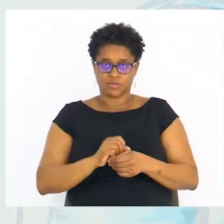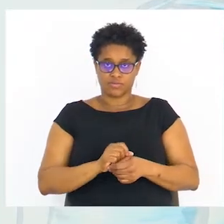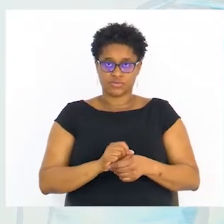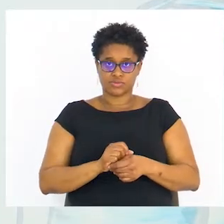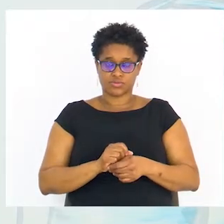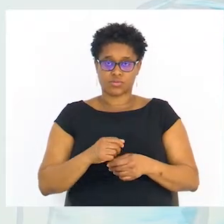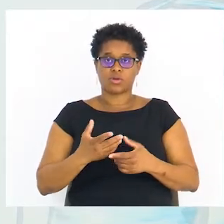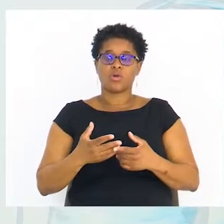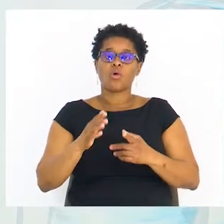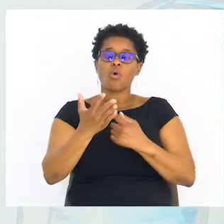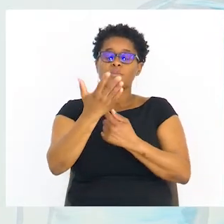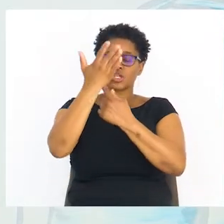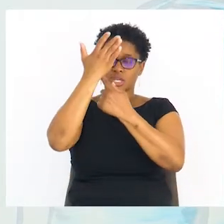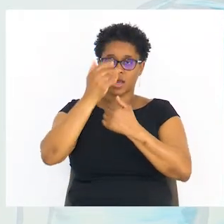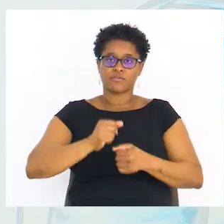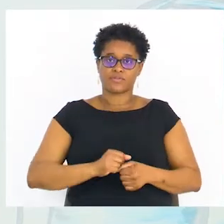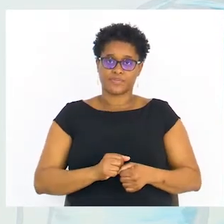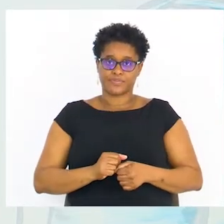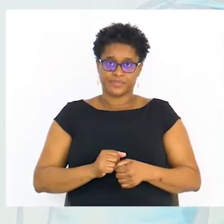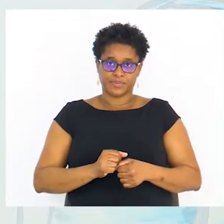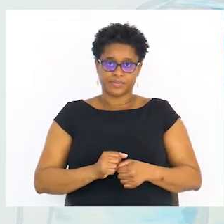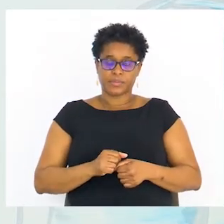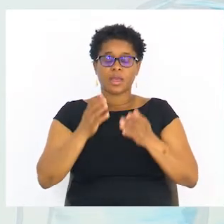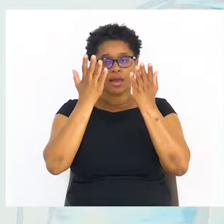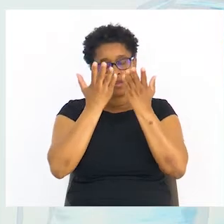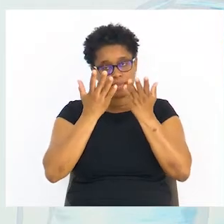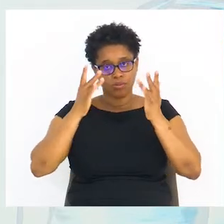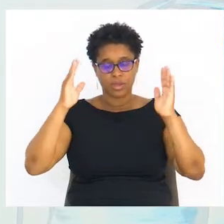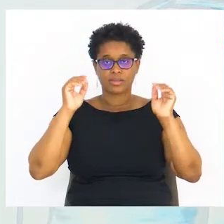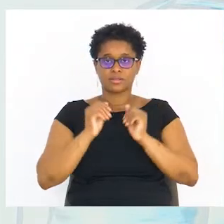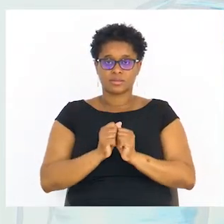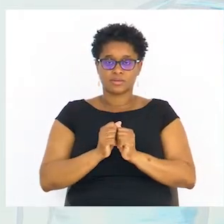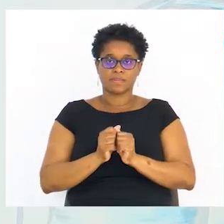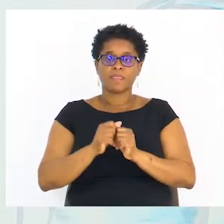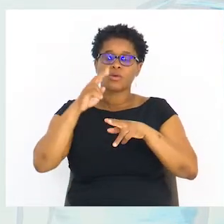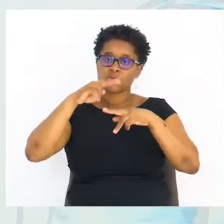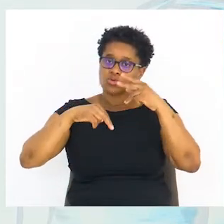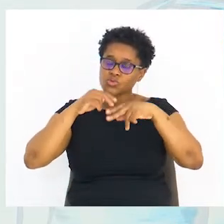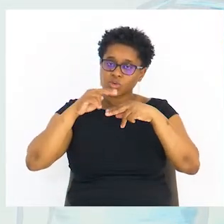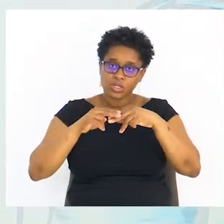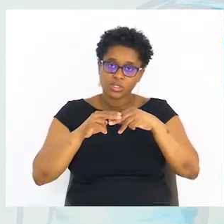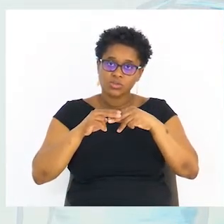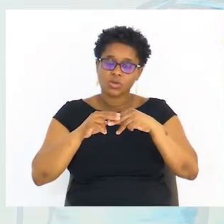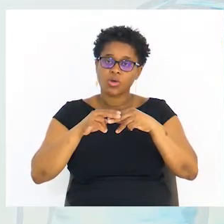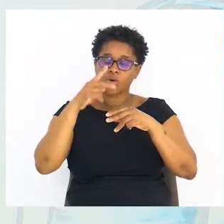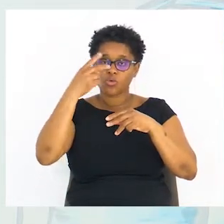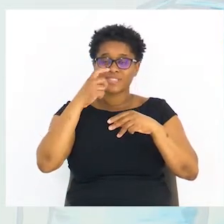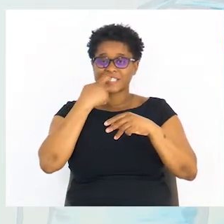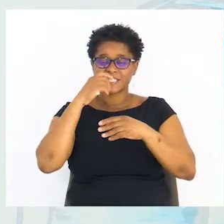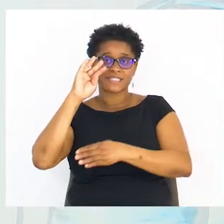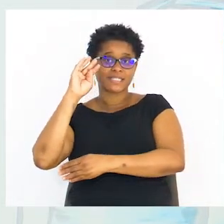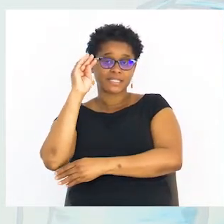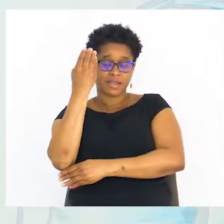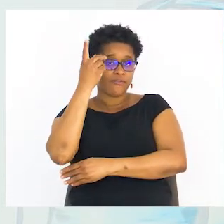homens primitivos homenagearam a natureza construindo uma estatueta